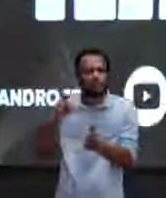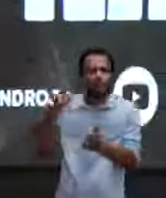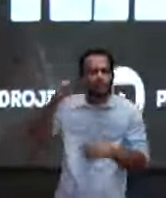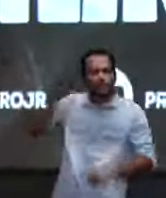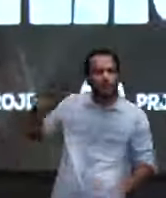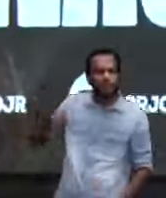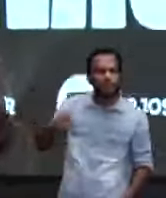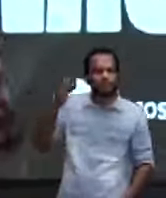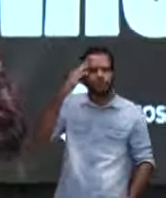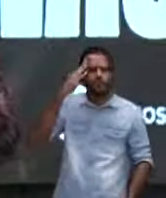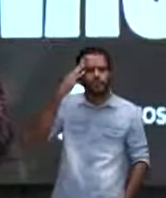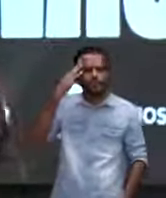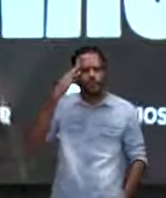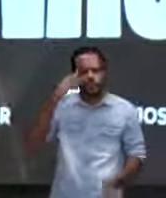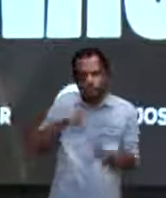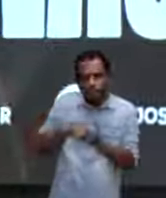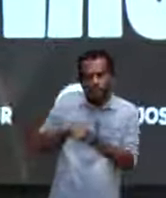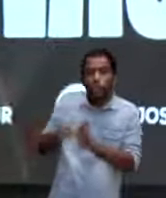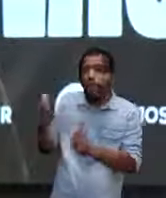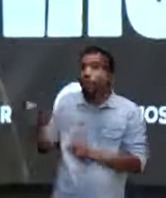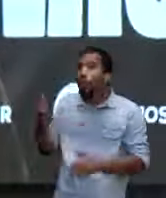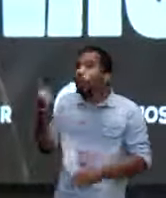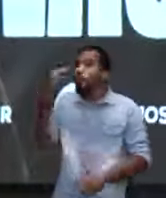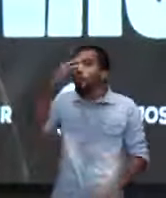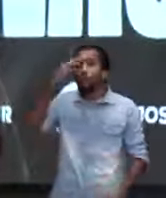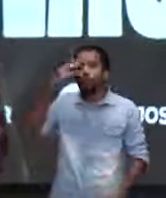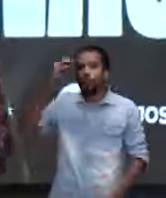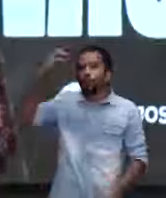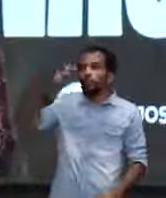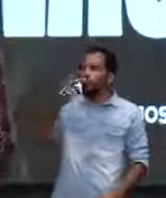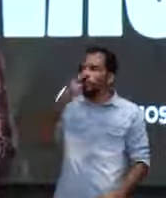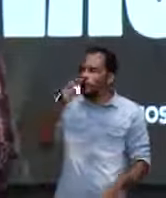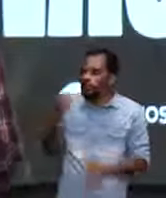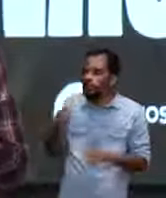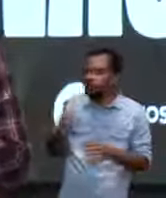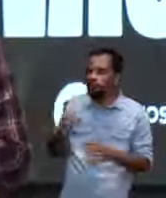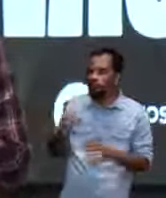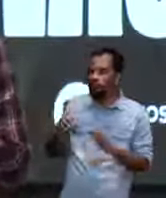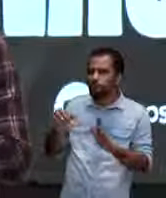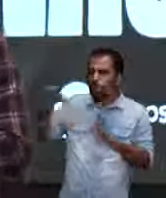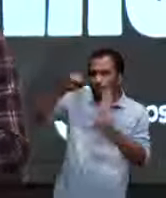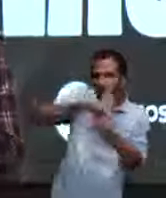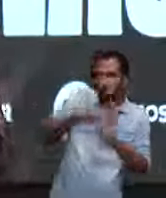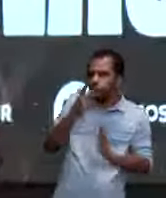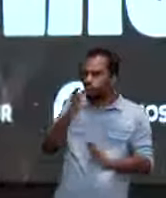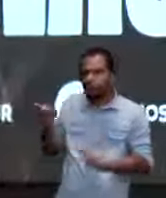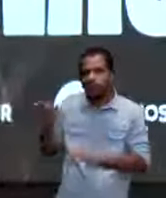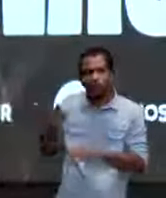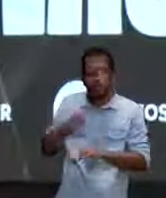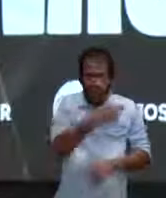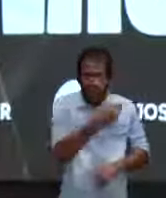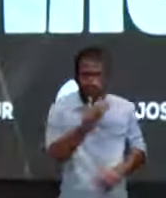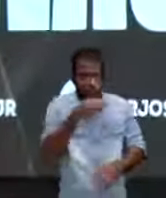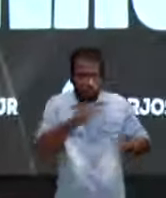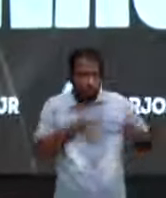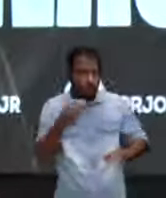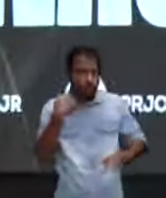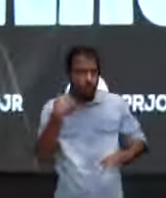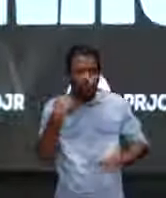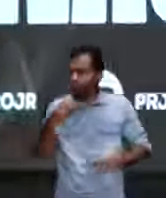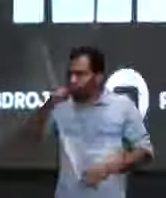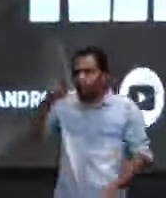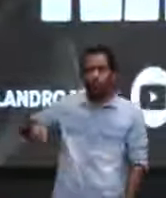condenação uma coisa investigação tem disso tá investigando se não deve não teme vamos lá pô